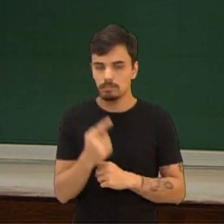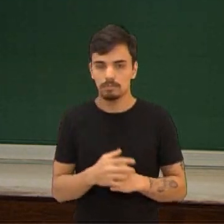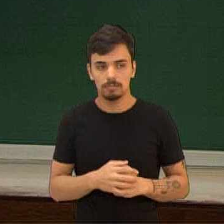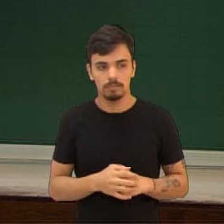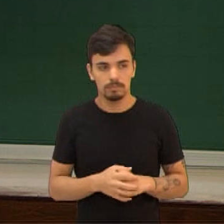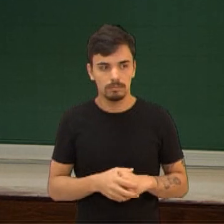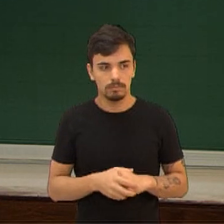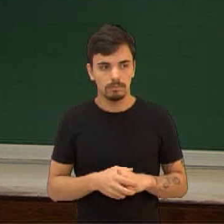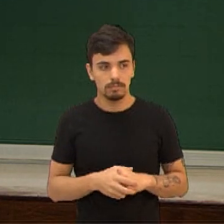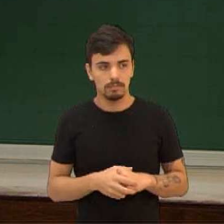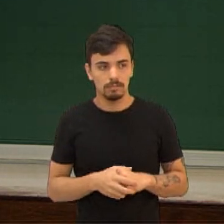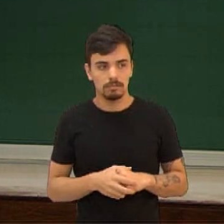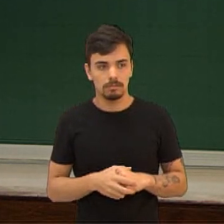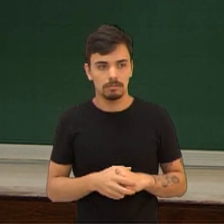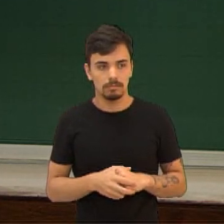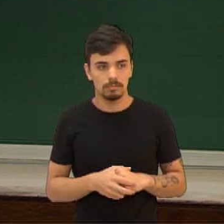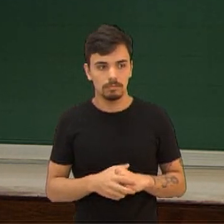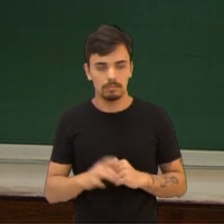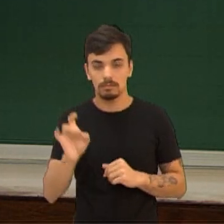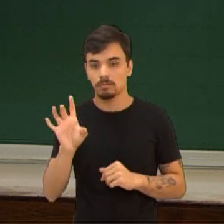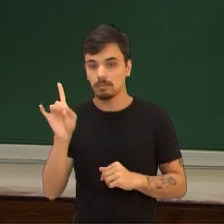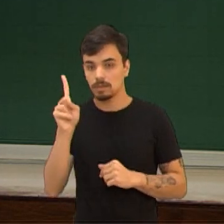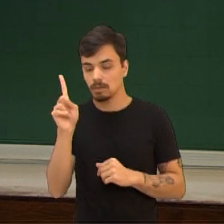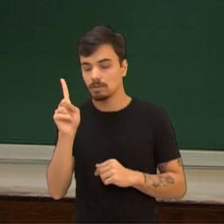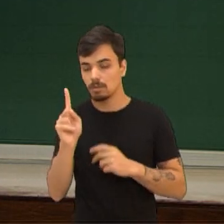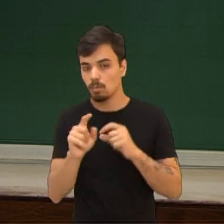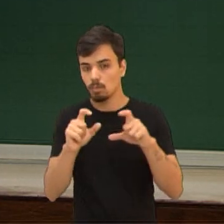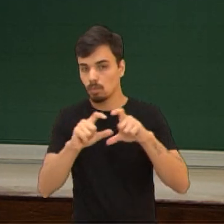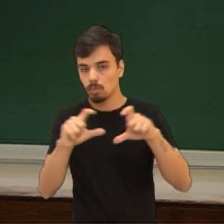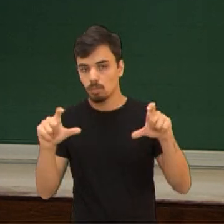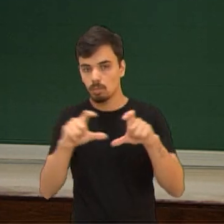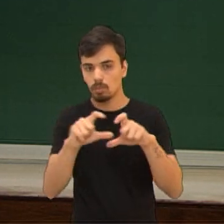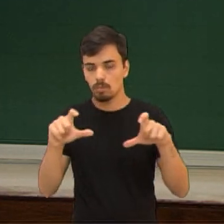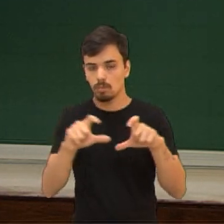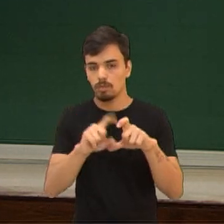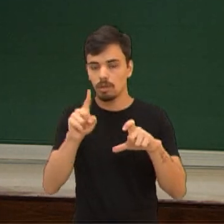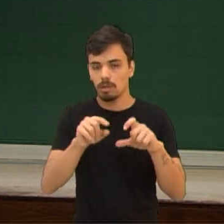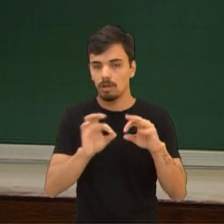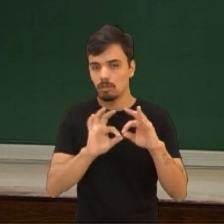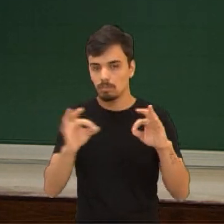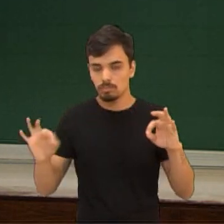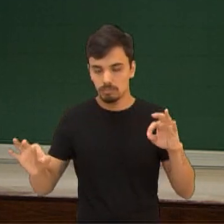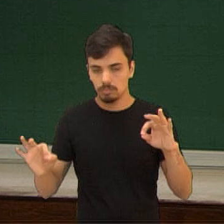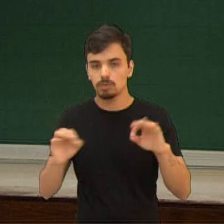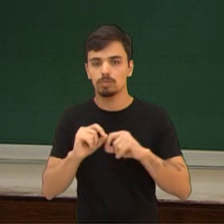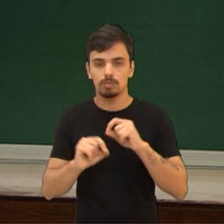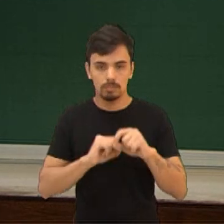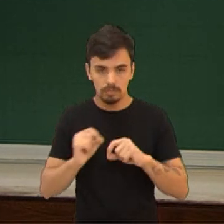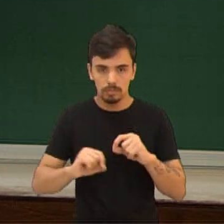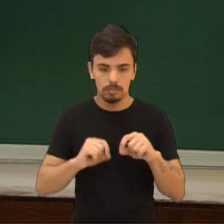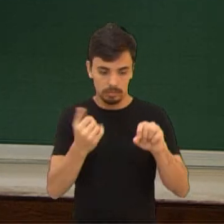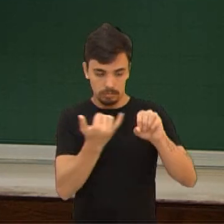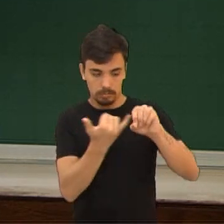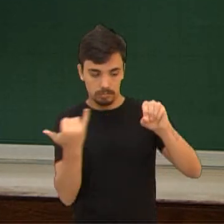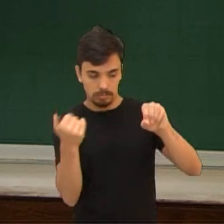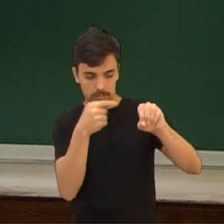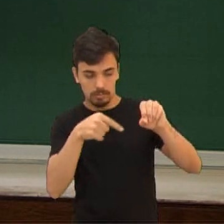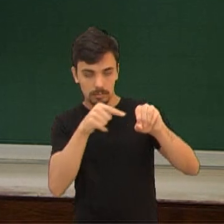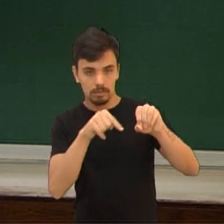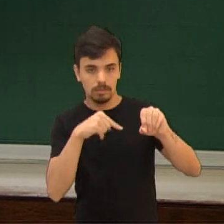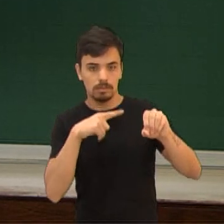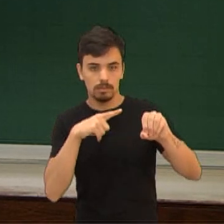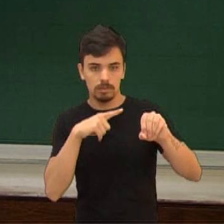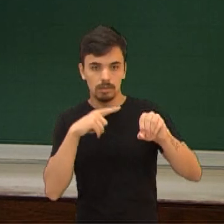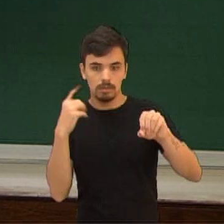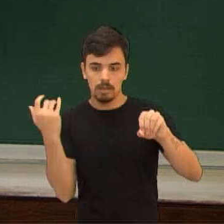bem? Só que essa expressão é para tensão constante. Tá? E o capacitor, quando ele vai